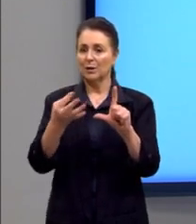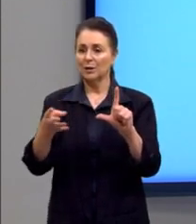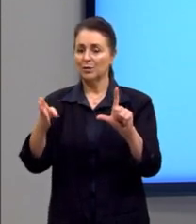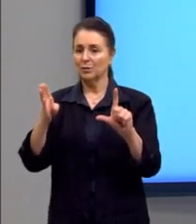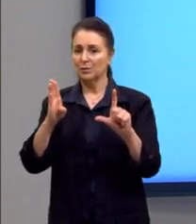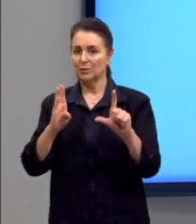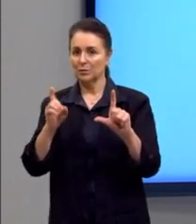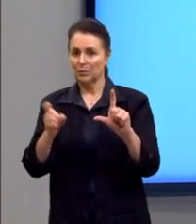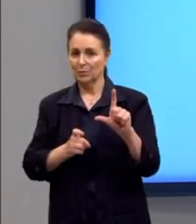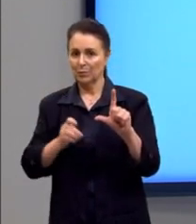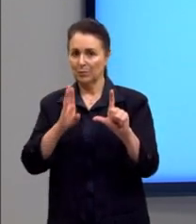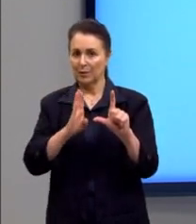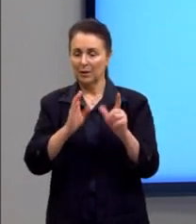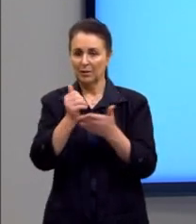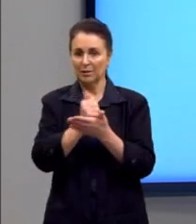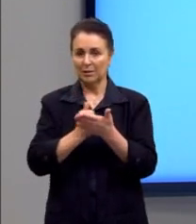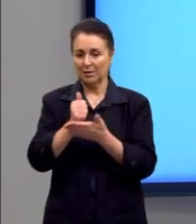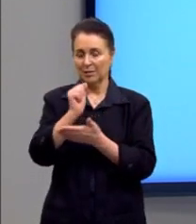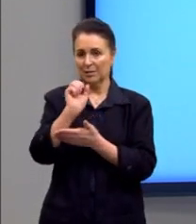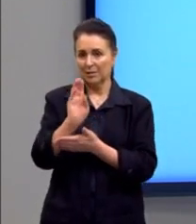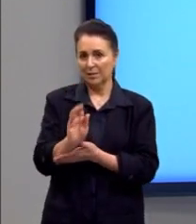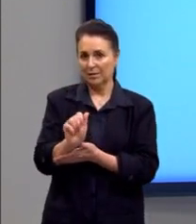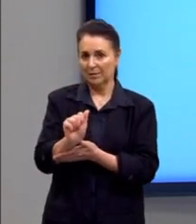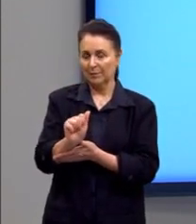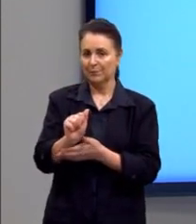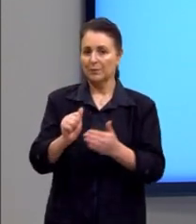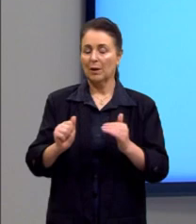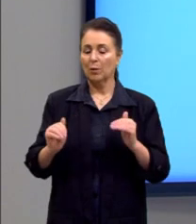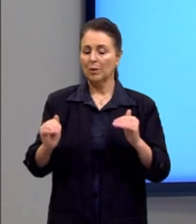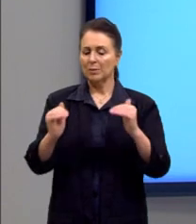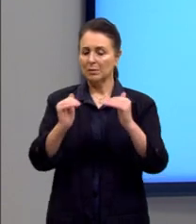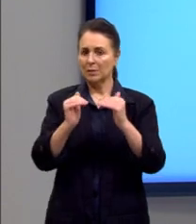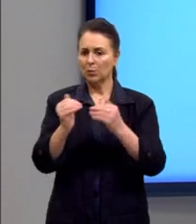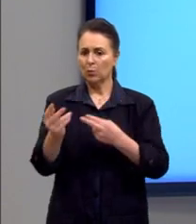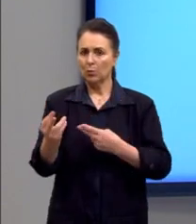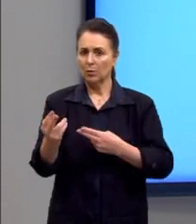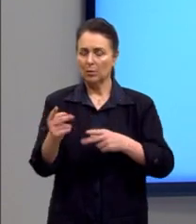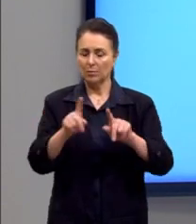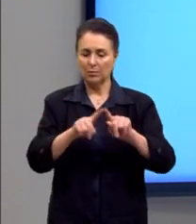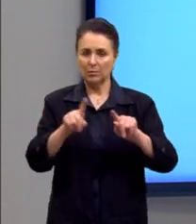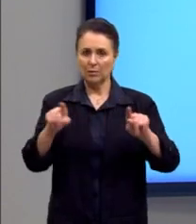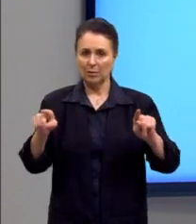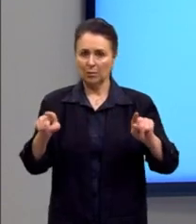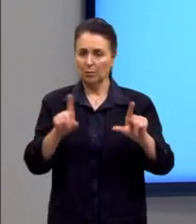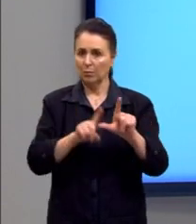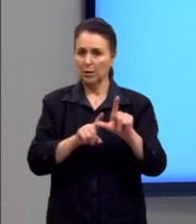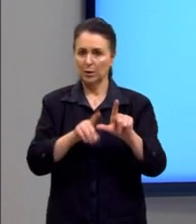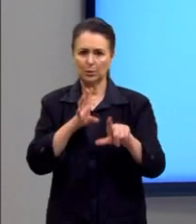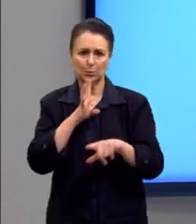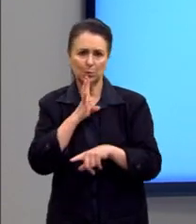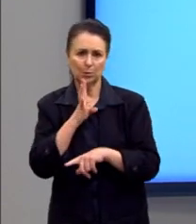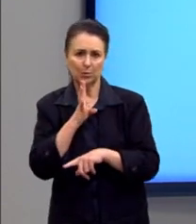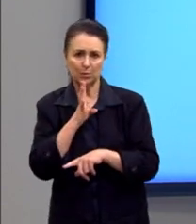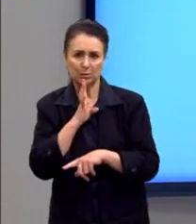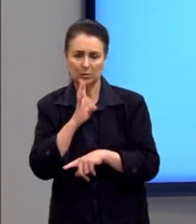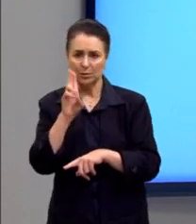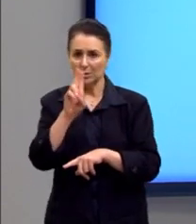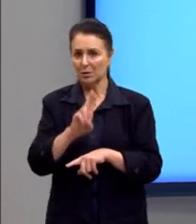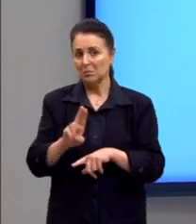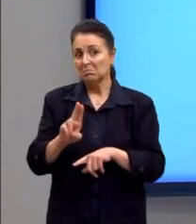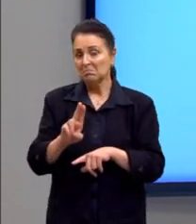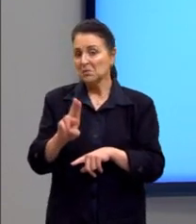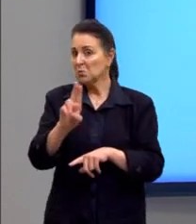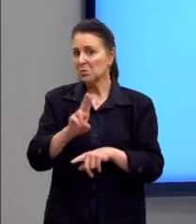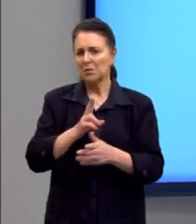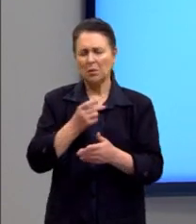ar nós sempre igualamos né a uma variável uma incógnita geralmente nós utilizamos o